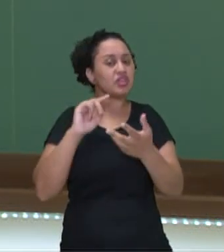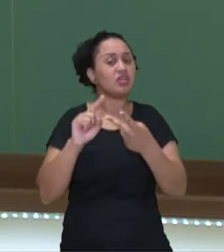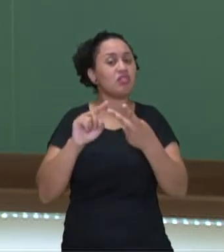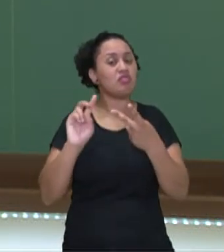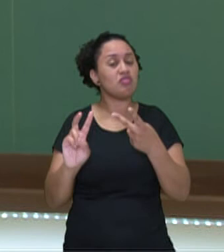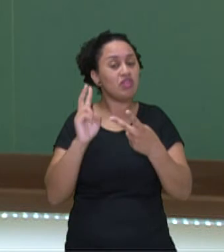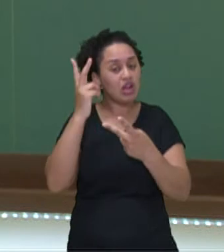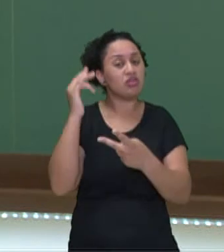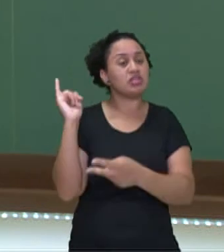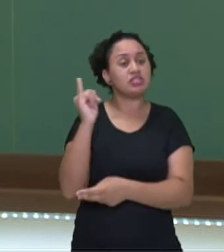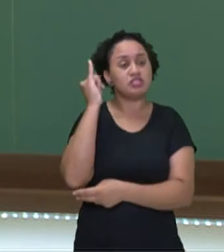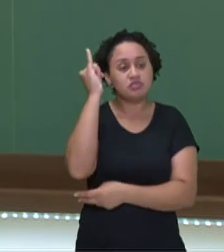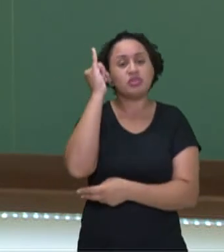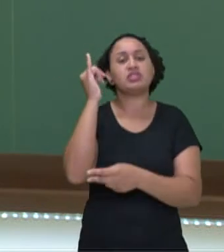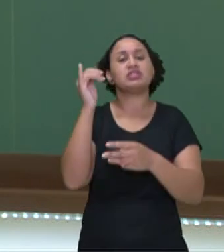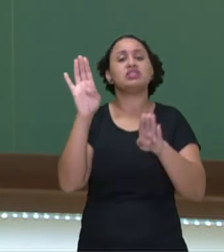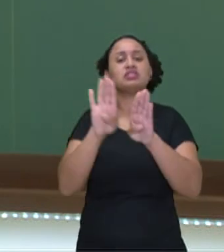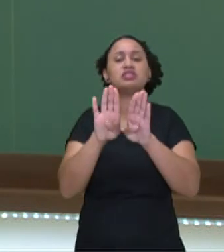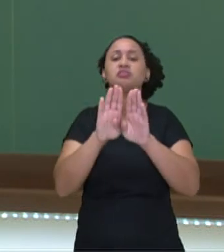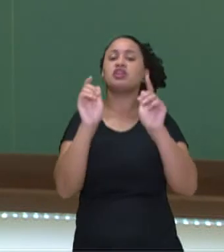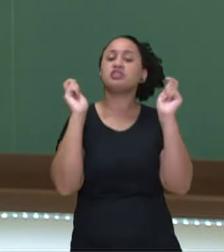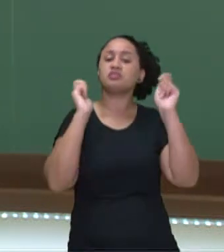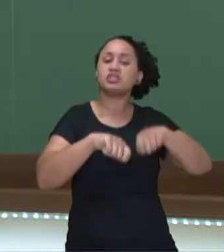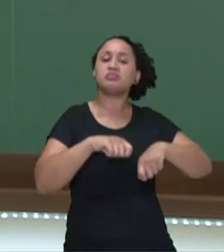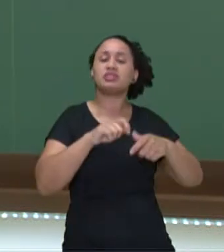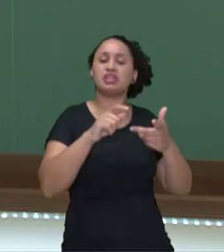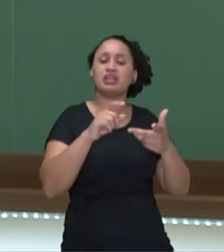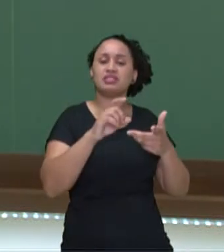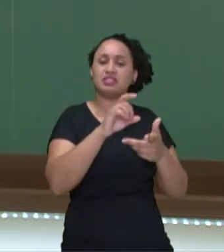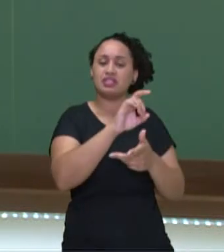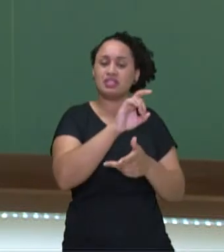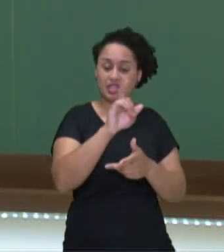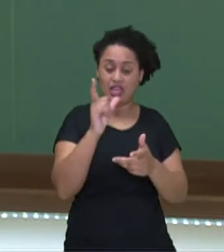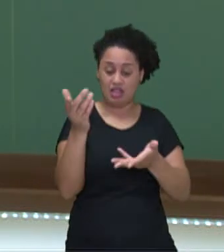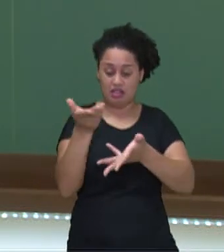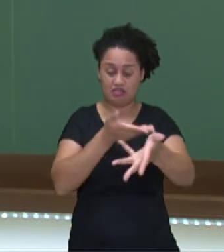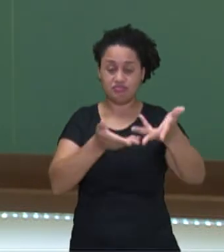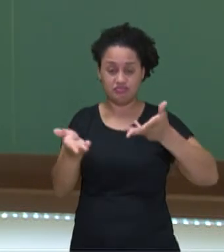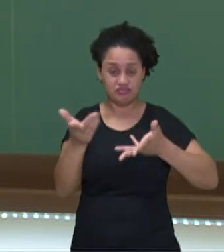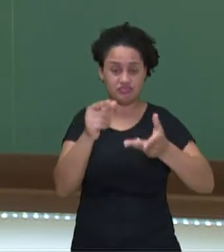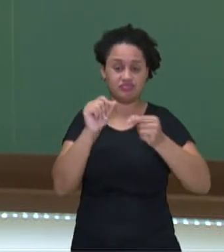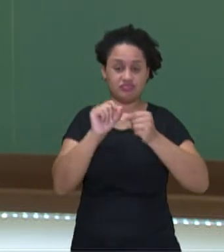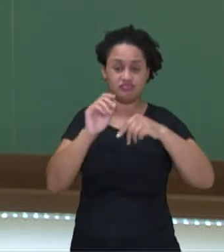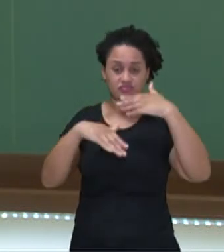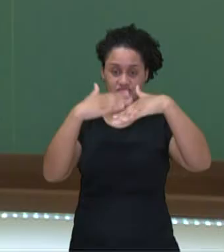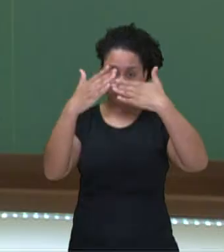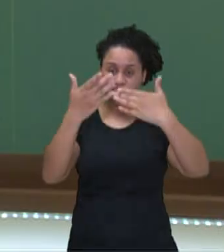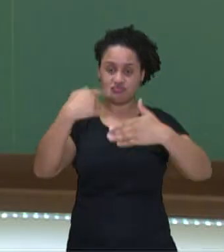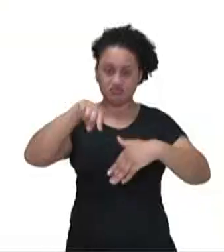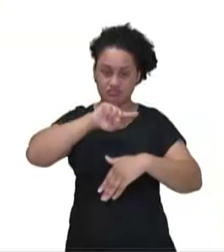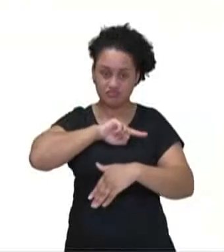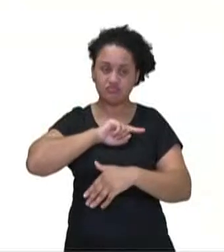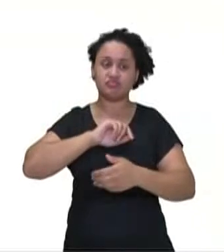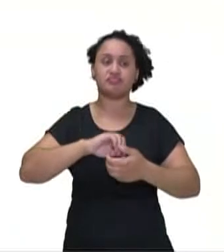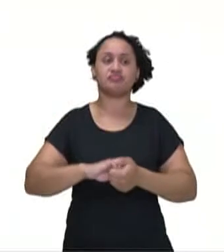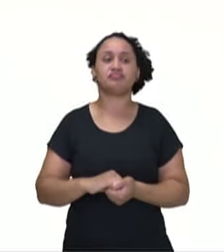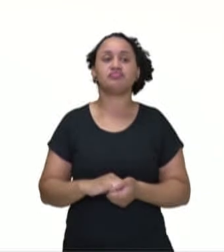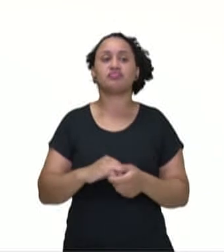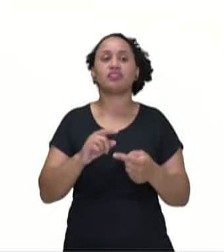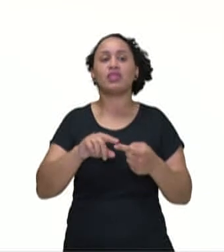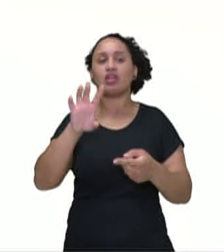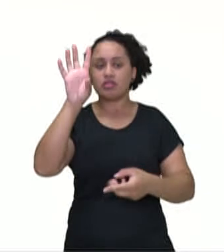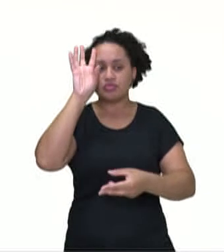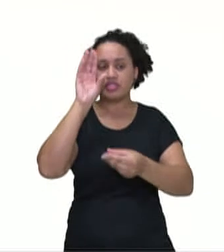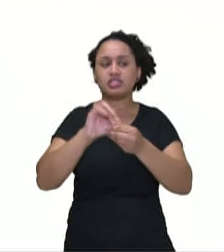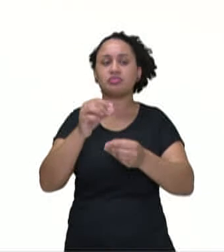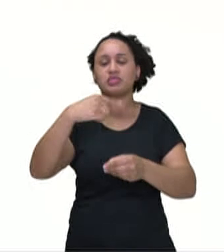valores importantes, potencialidades importantes que a convivência humana nos permite. Entendemos que